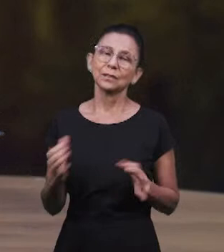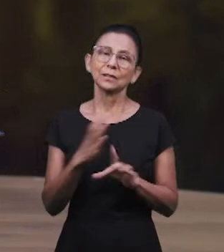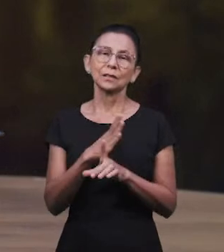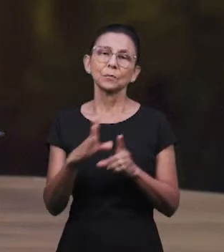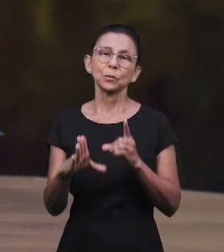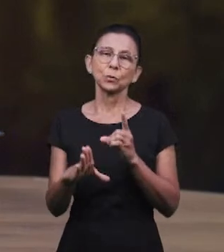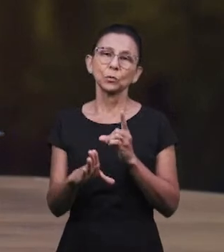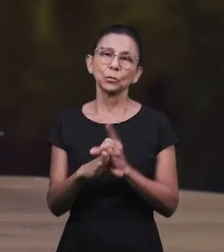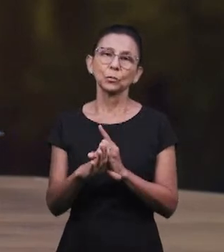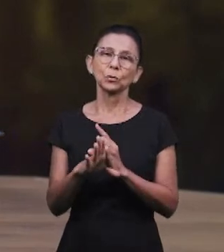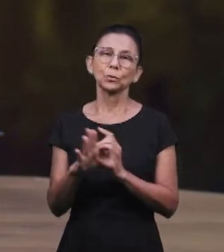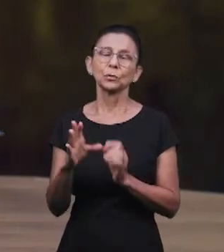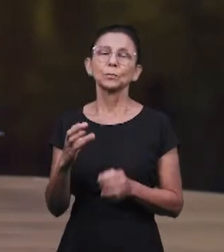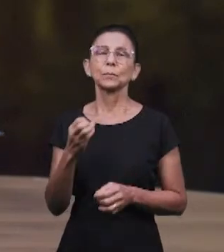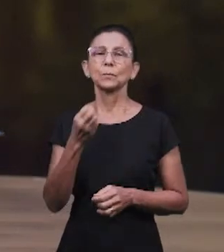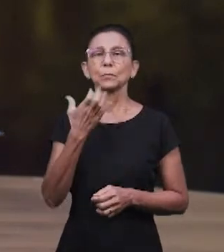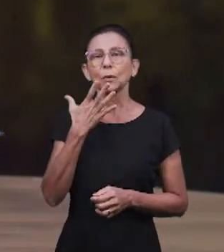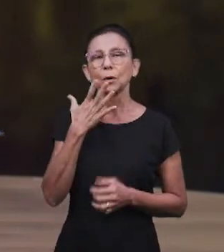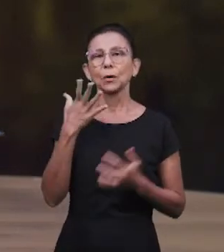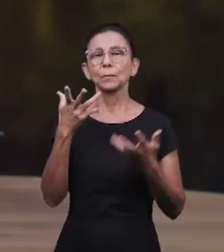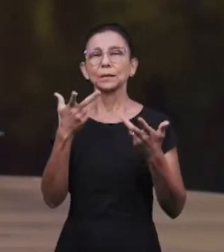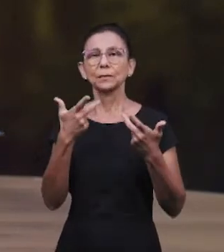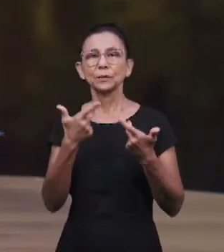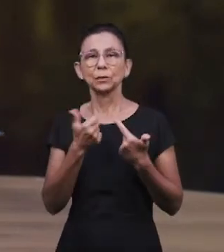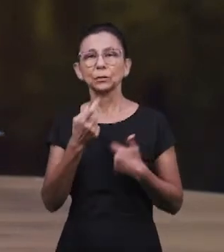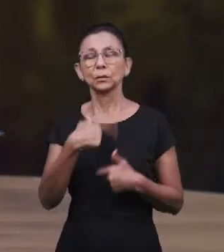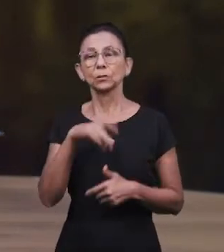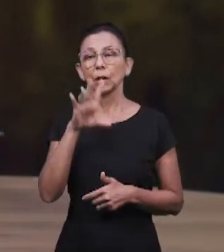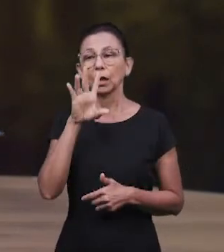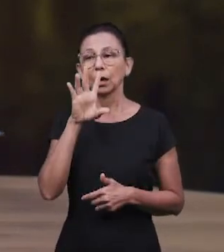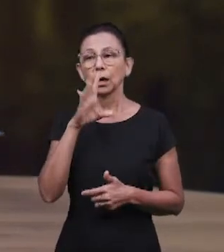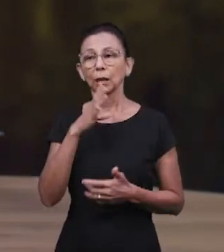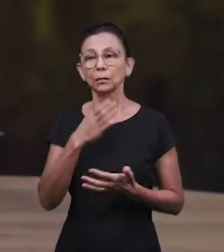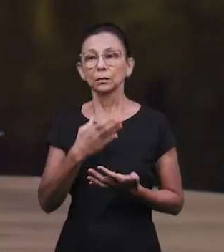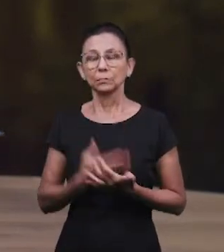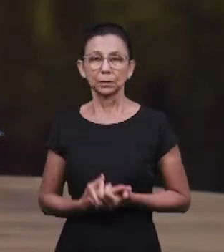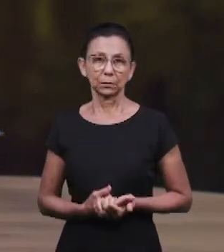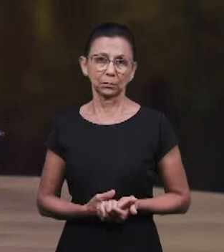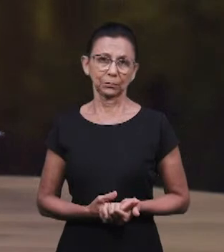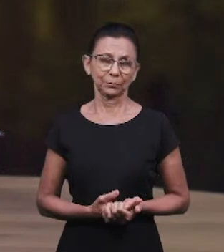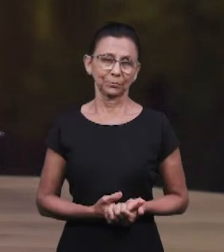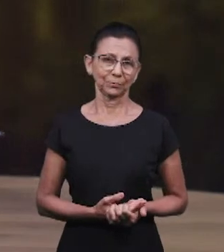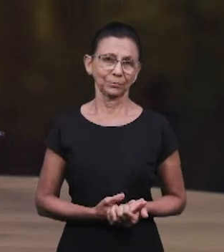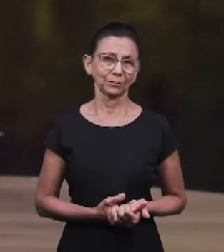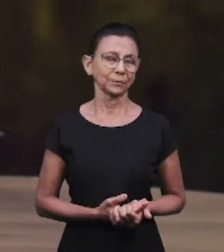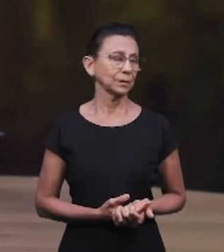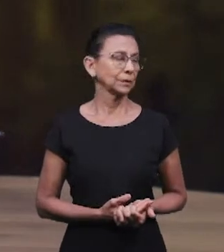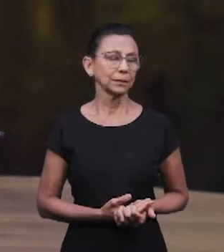culto agradável ao nosso Pai Celeste. E todos se admiram.